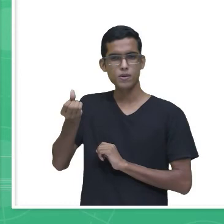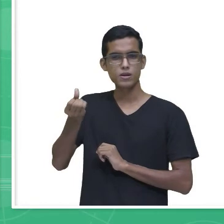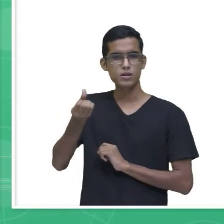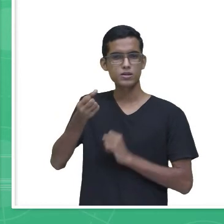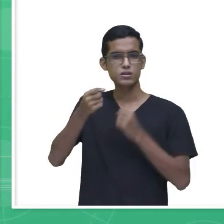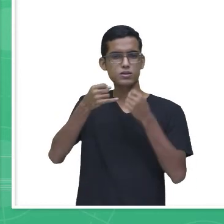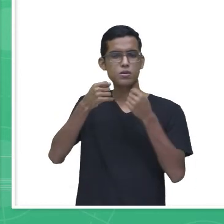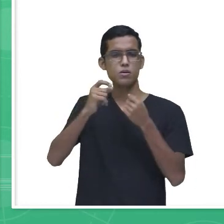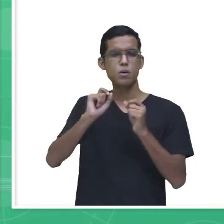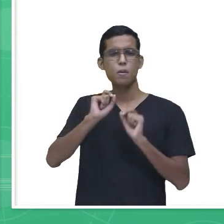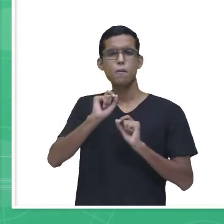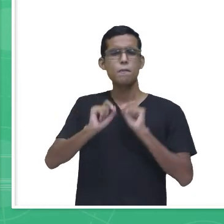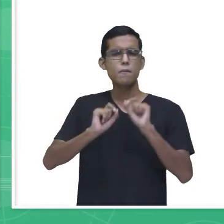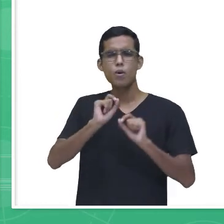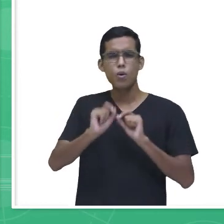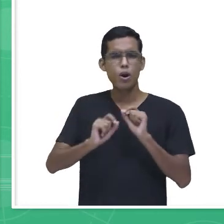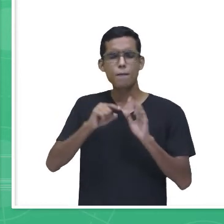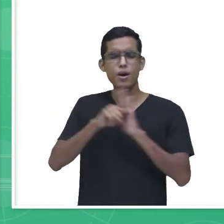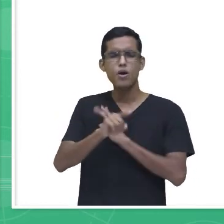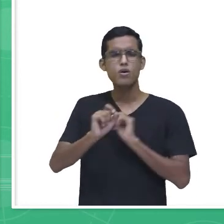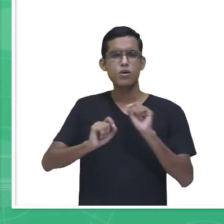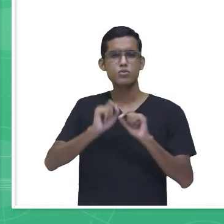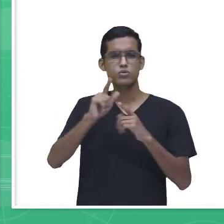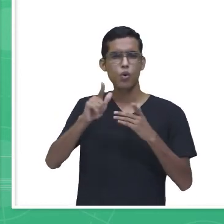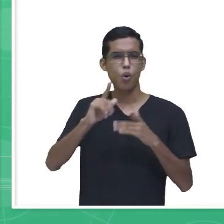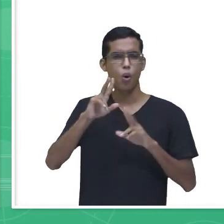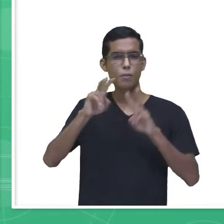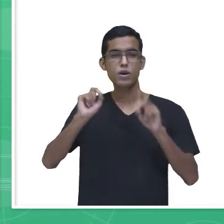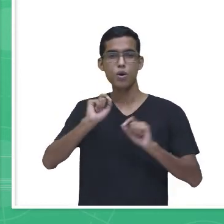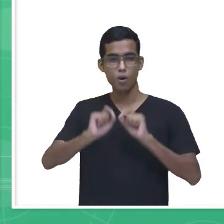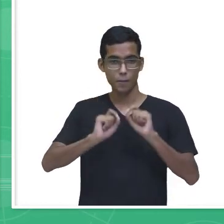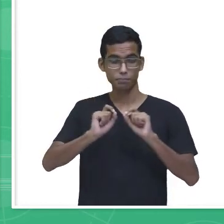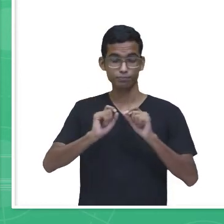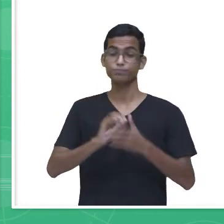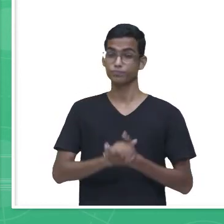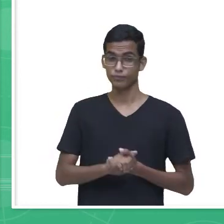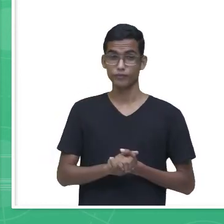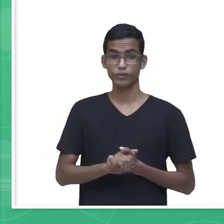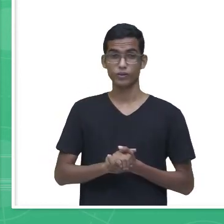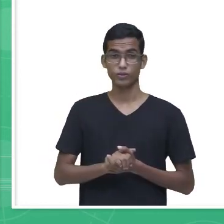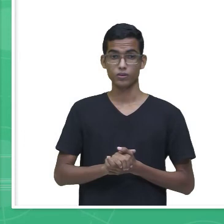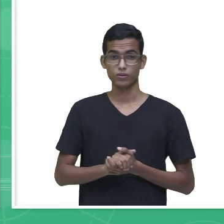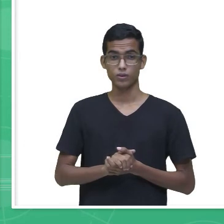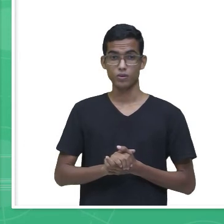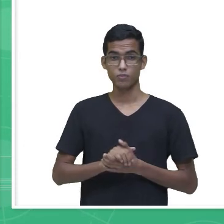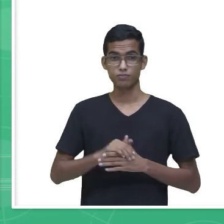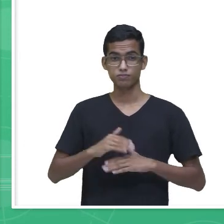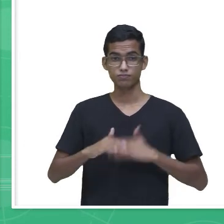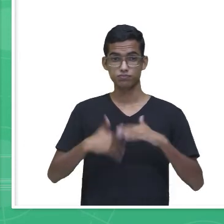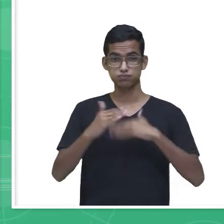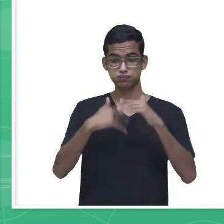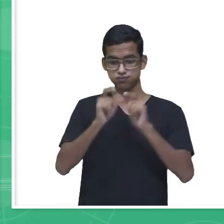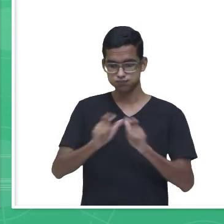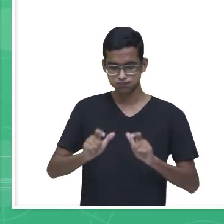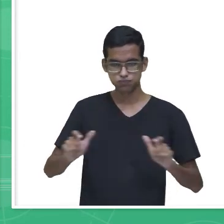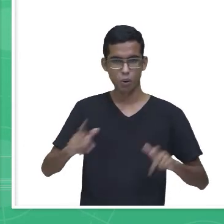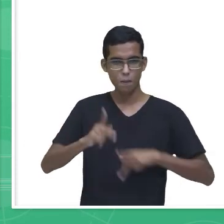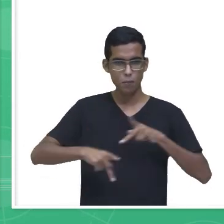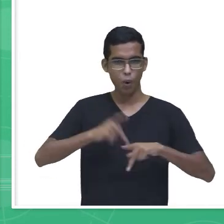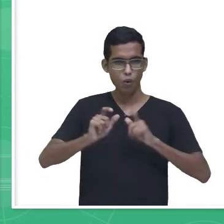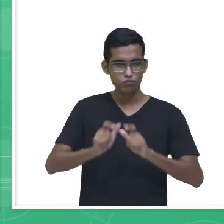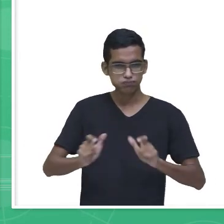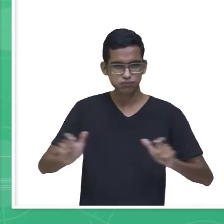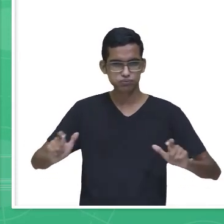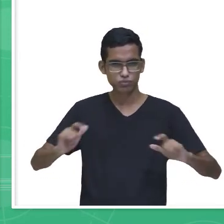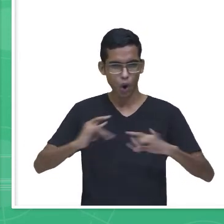vocês uma pergunta sobre a industrialização brasileira. Então vamos lá. O crescimento da população urbana no Brasil